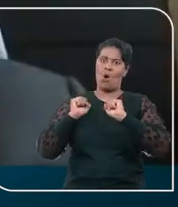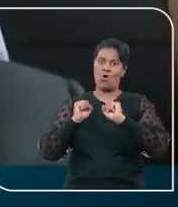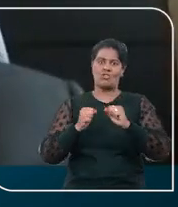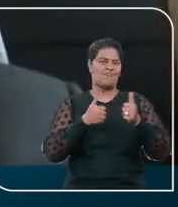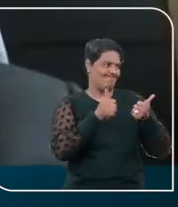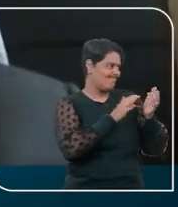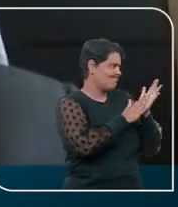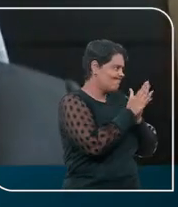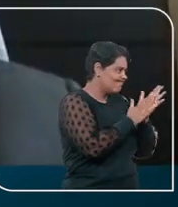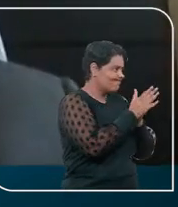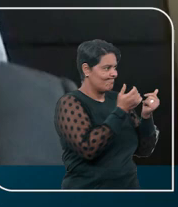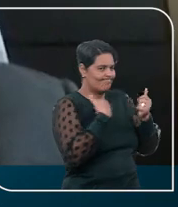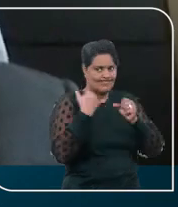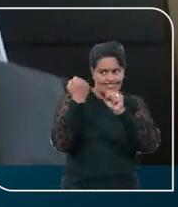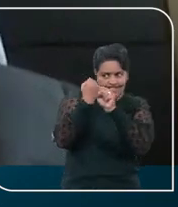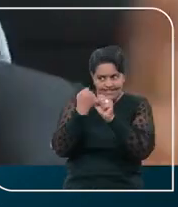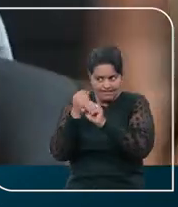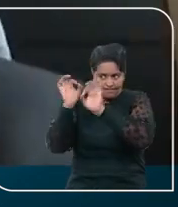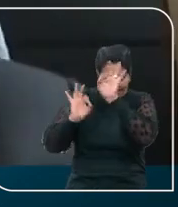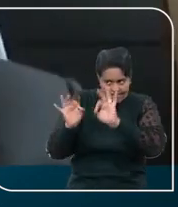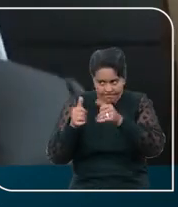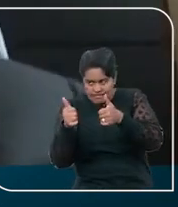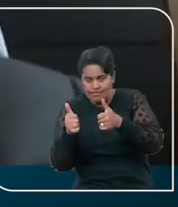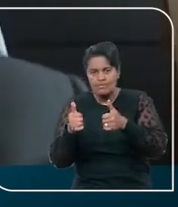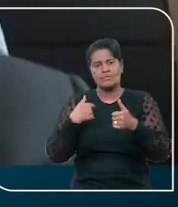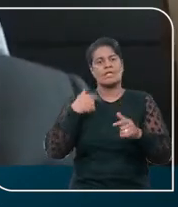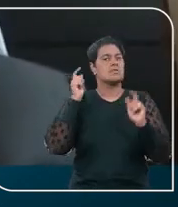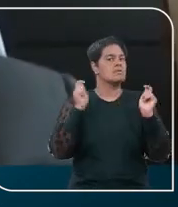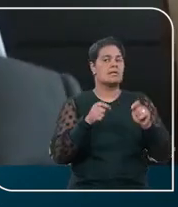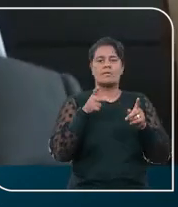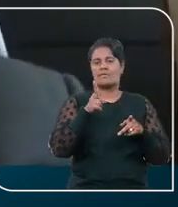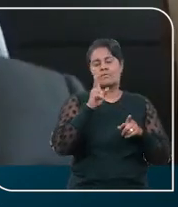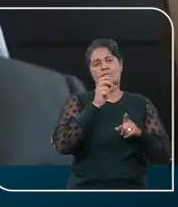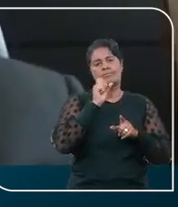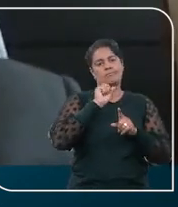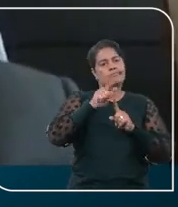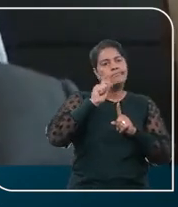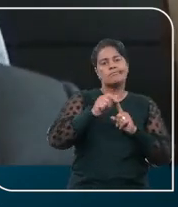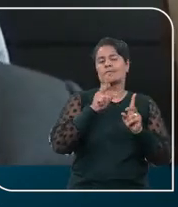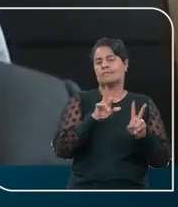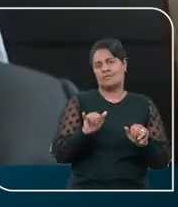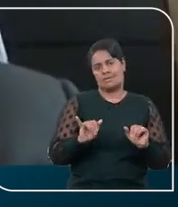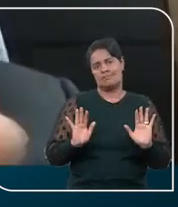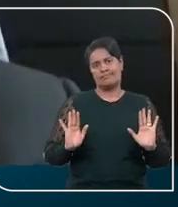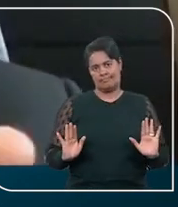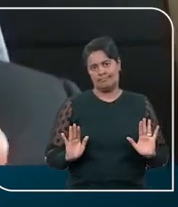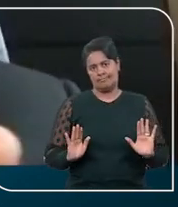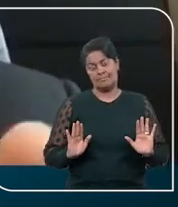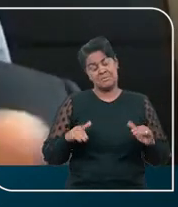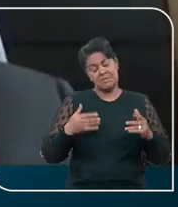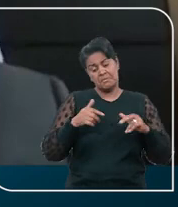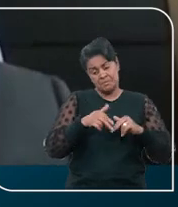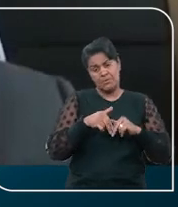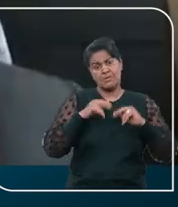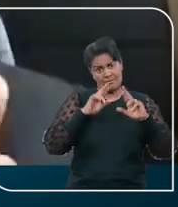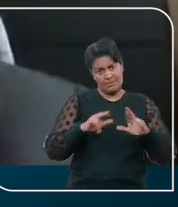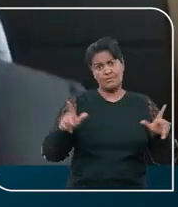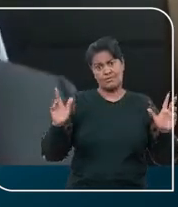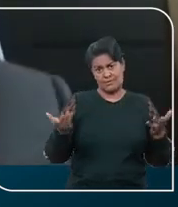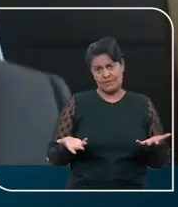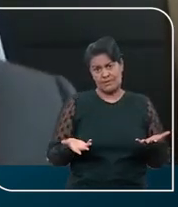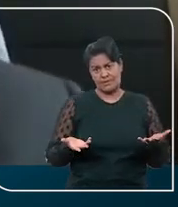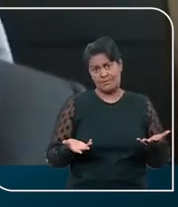investe o recurso ali para essa finalidade. Creio que realmente seja a grande diferença. Tá? A discussão ela